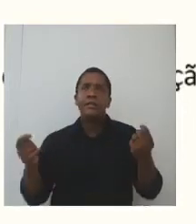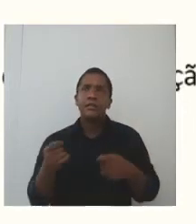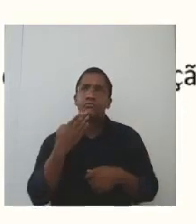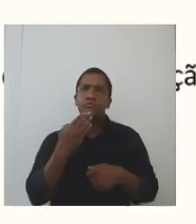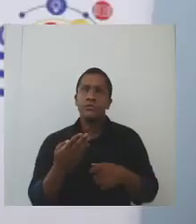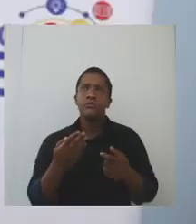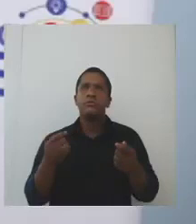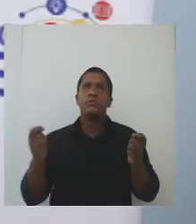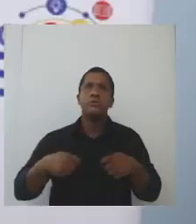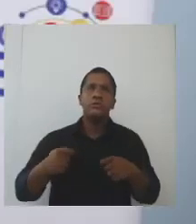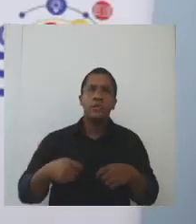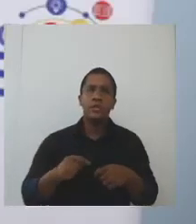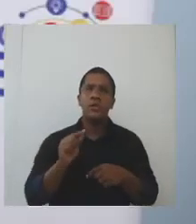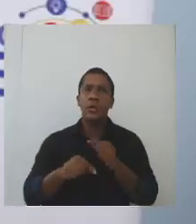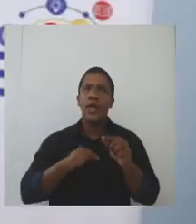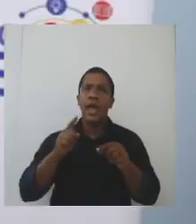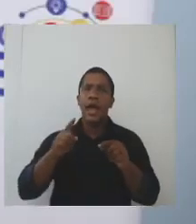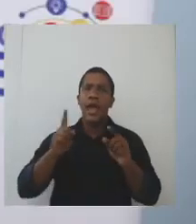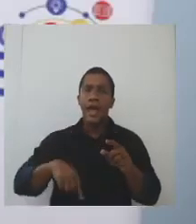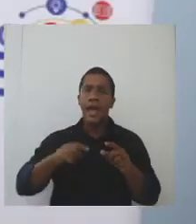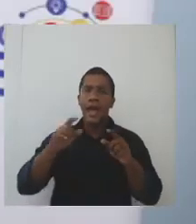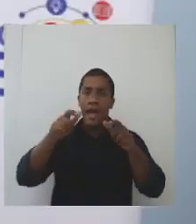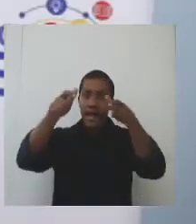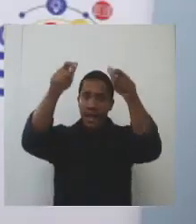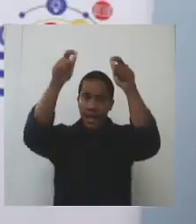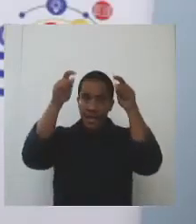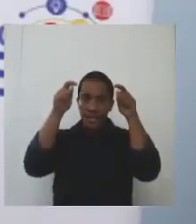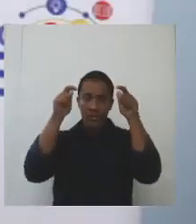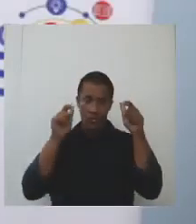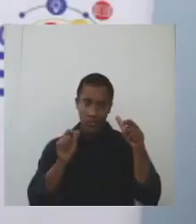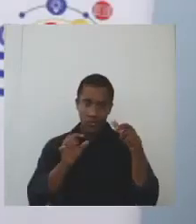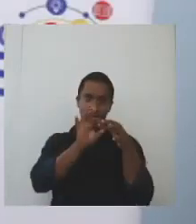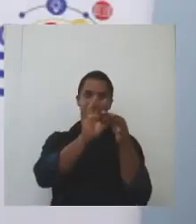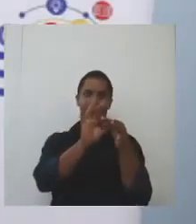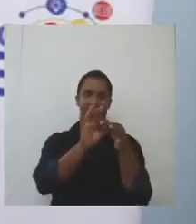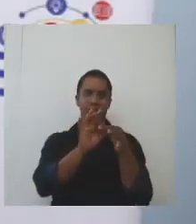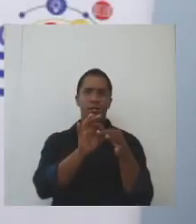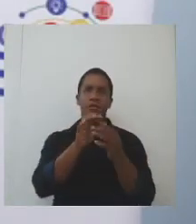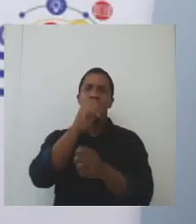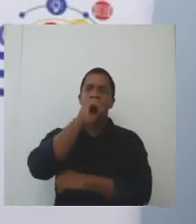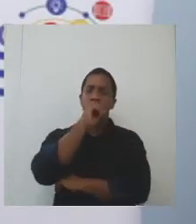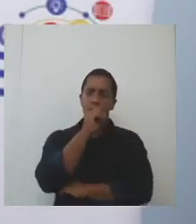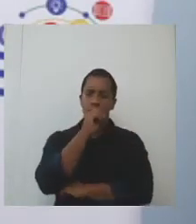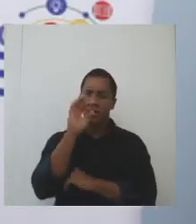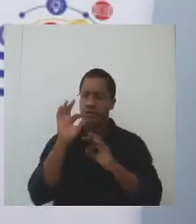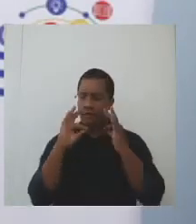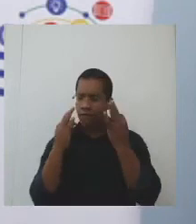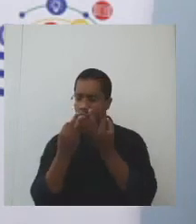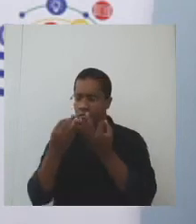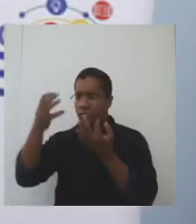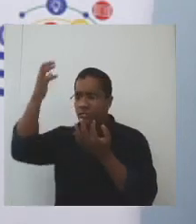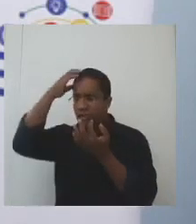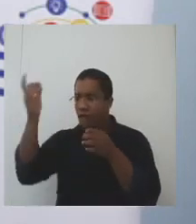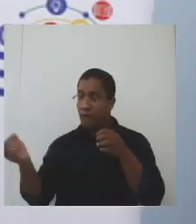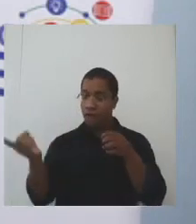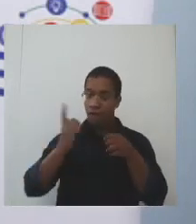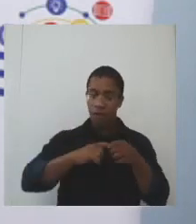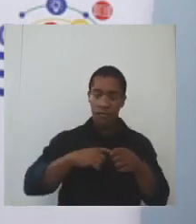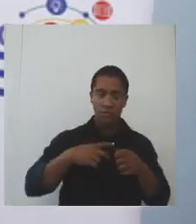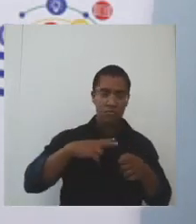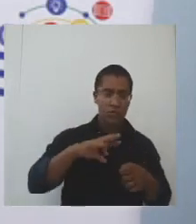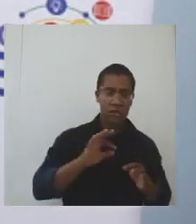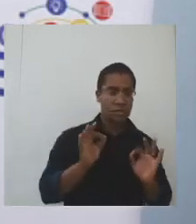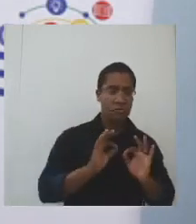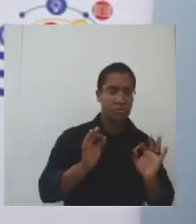especificamente, de ter a condição de Reino Unido. E aí, ó, se a família real não volta para Portugal, quem